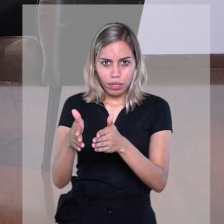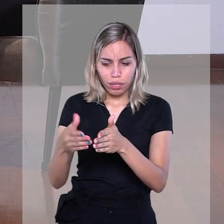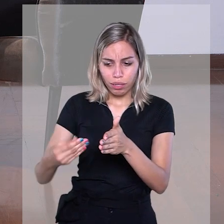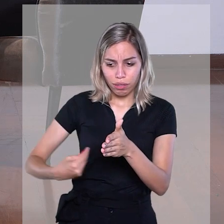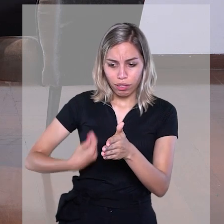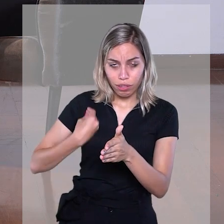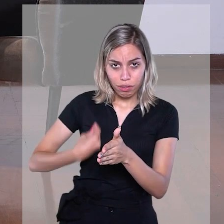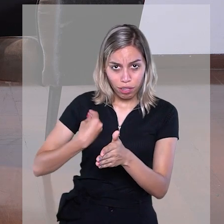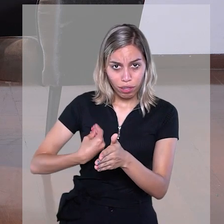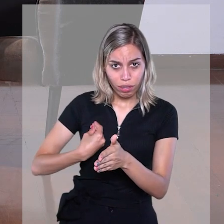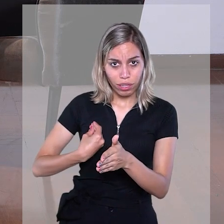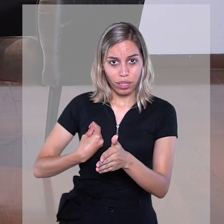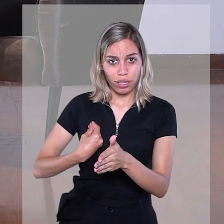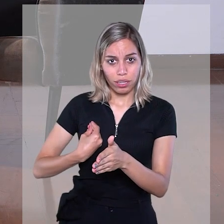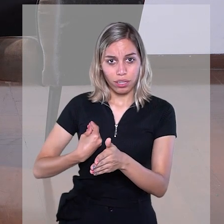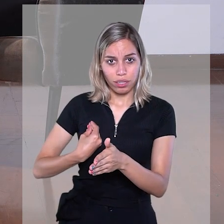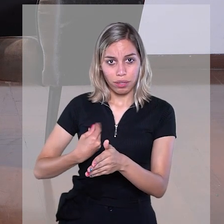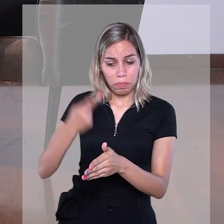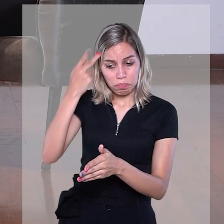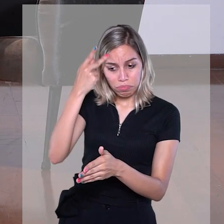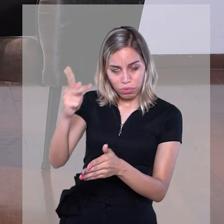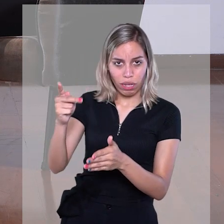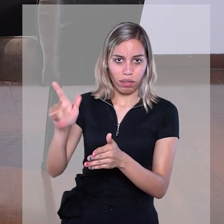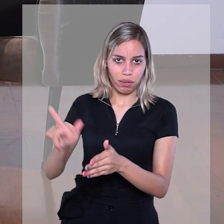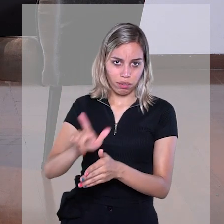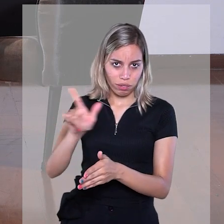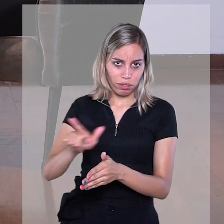maior parte do seu tempo, a